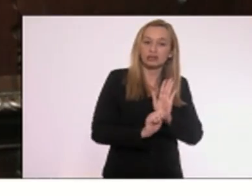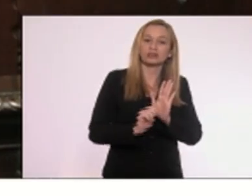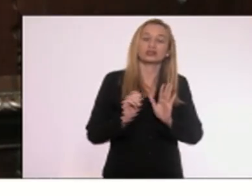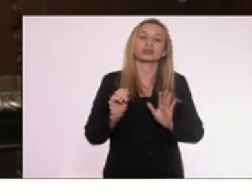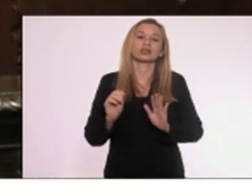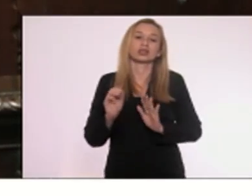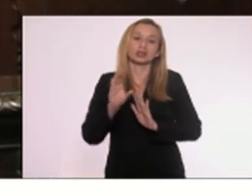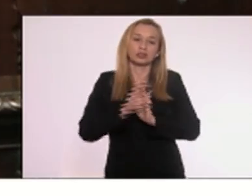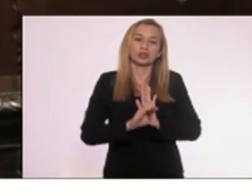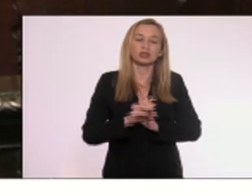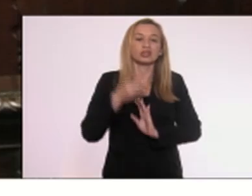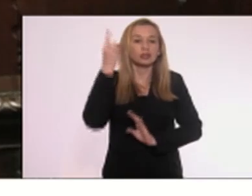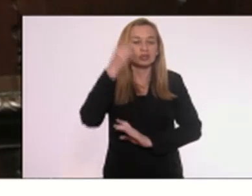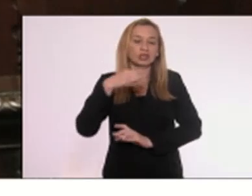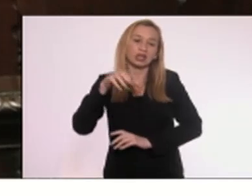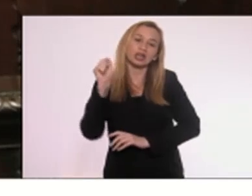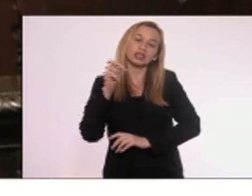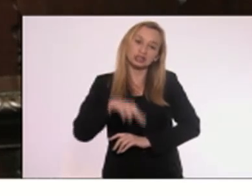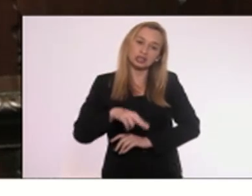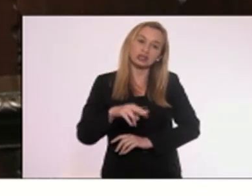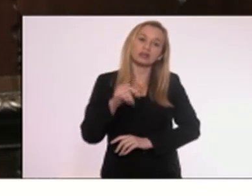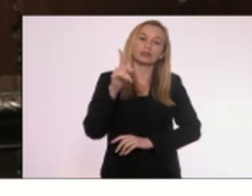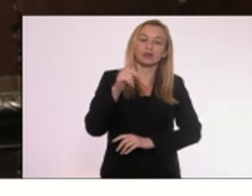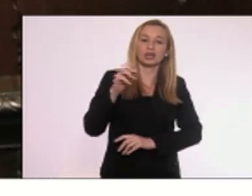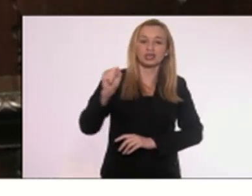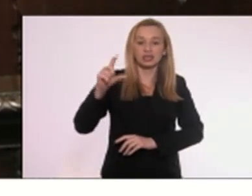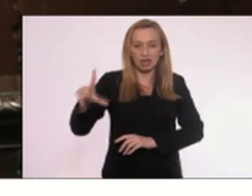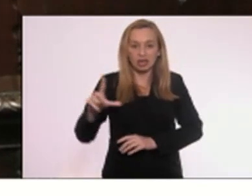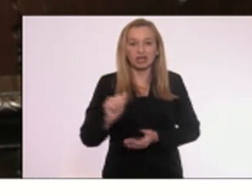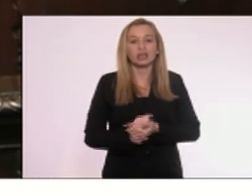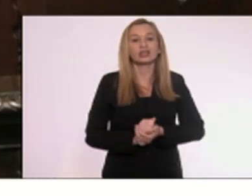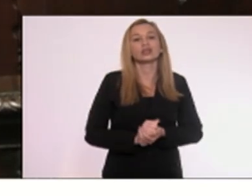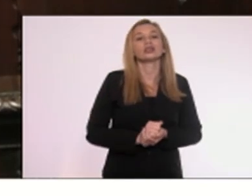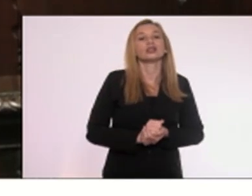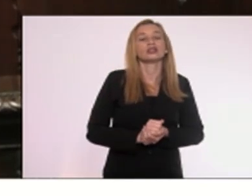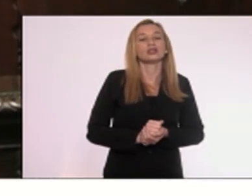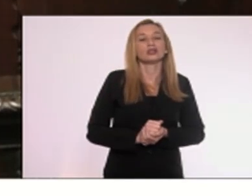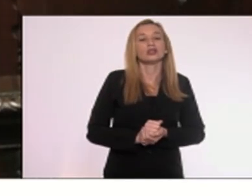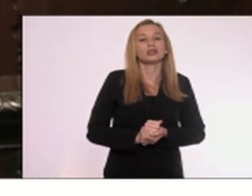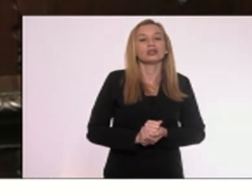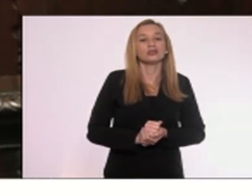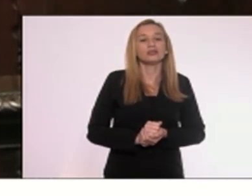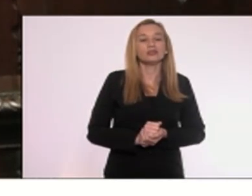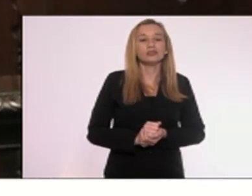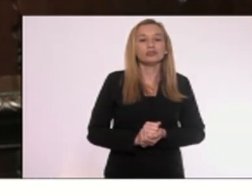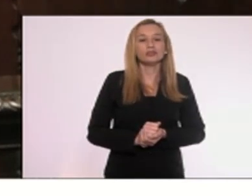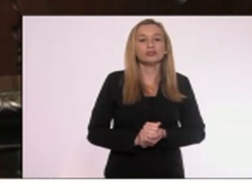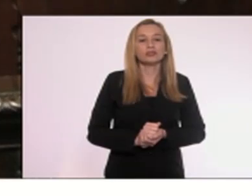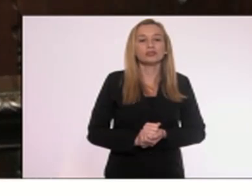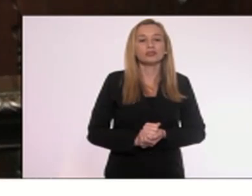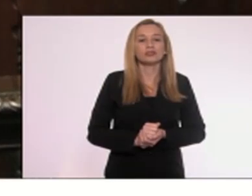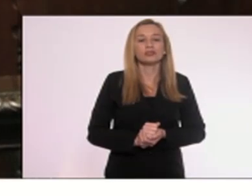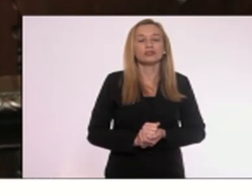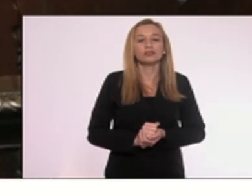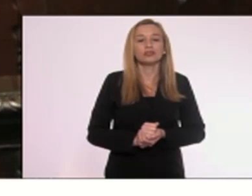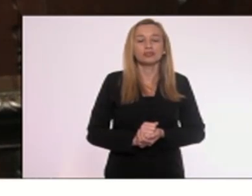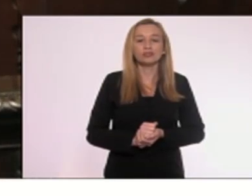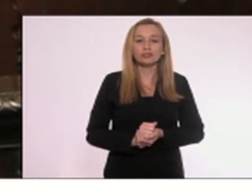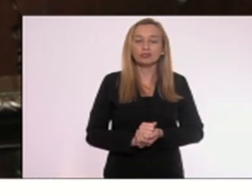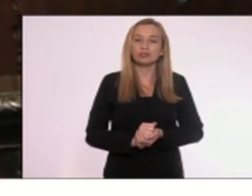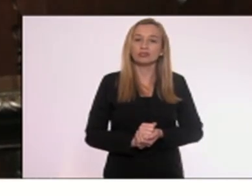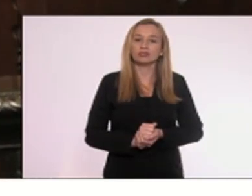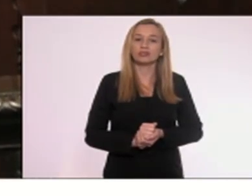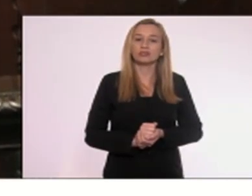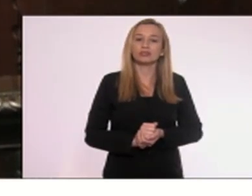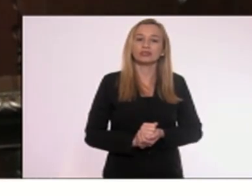deputado Anderson Moraes, do PSL, e assim colocarmos como uma autorizativa, num gesto